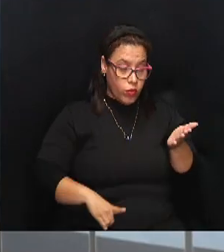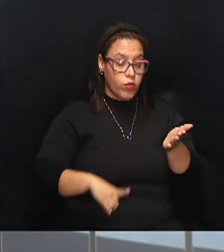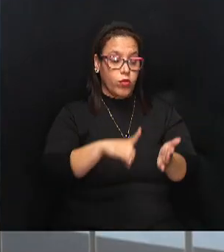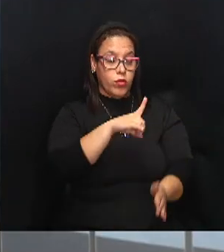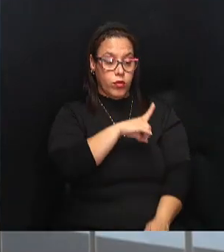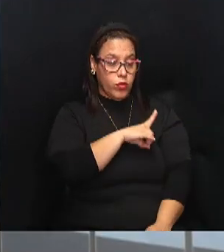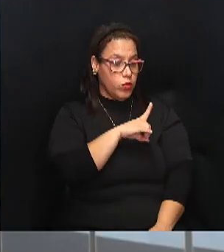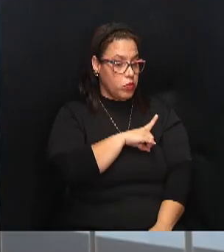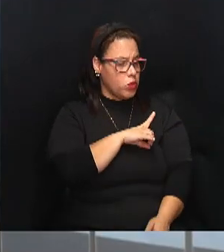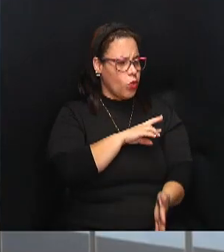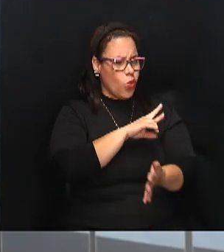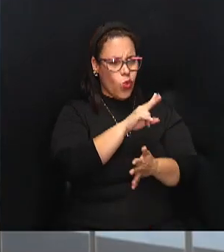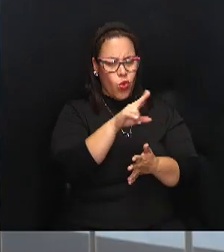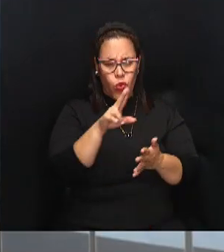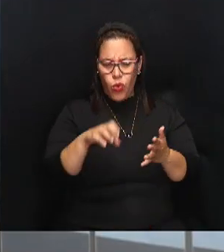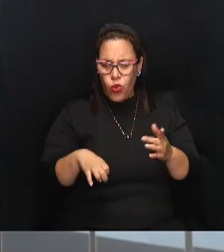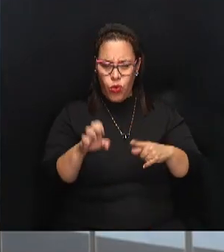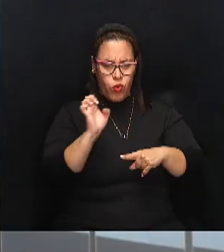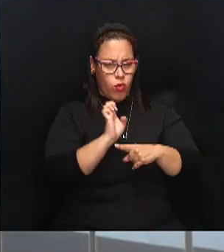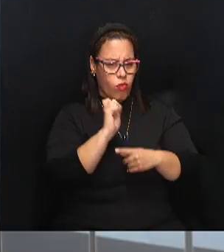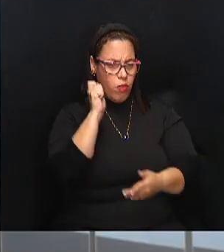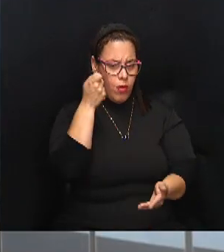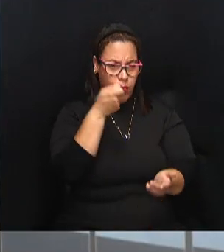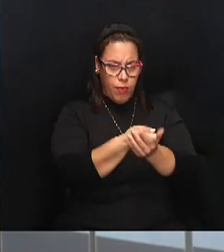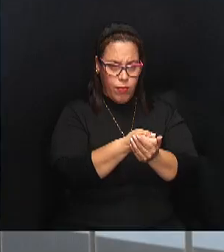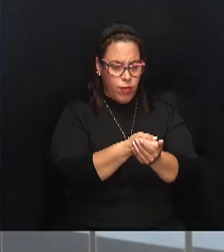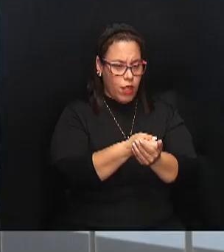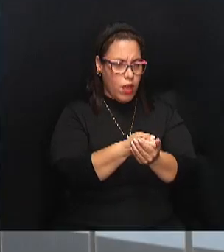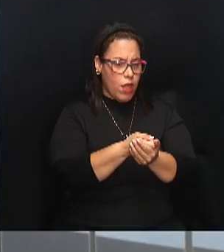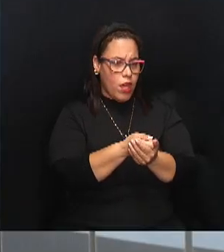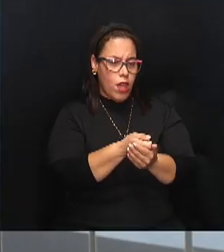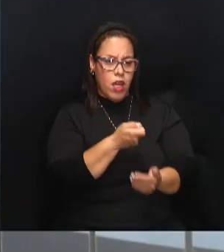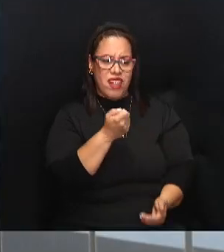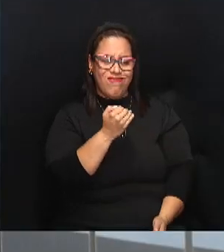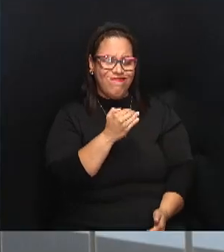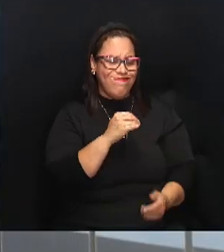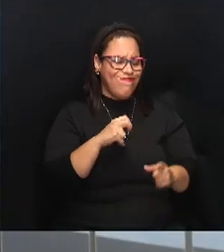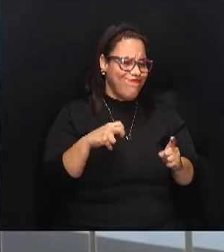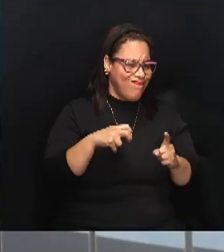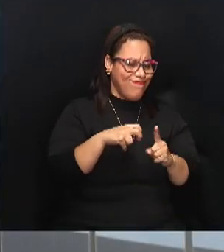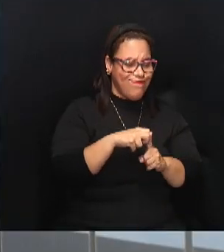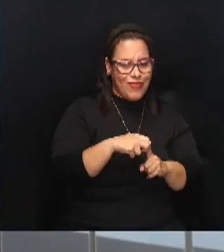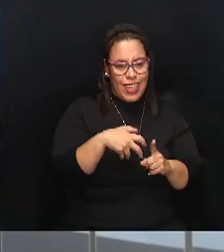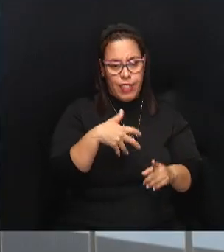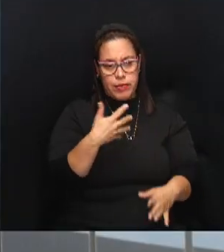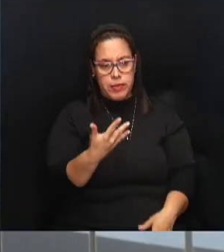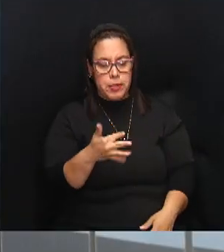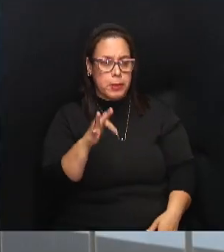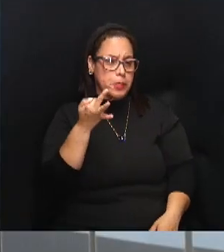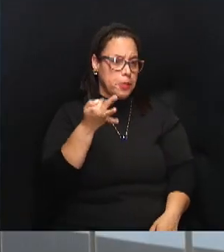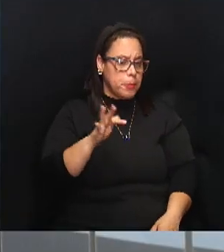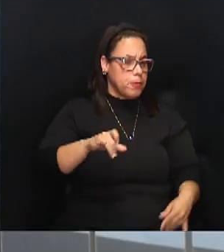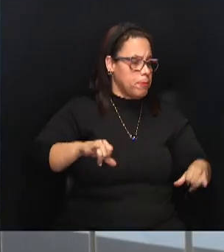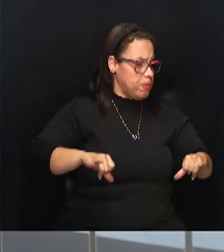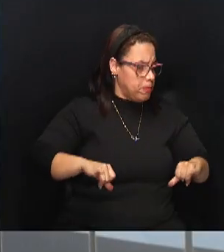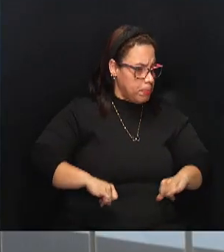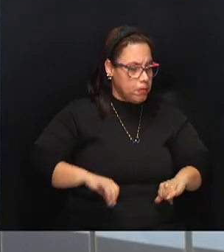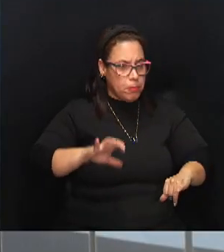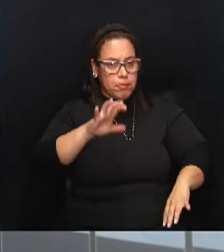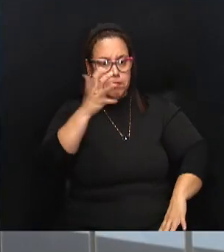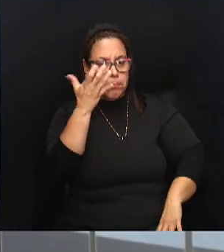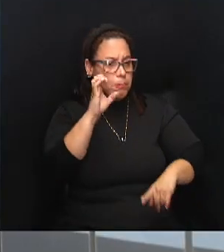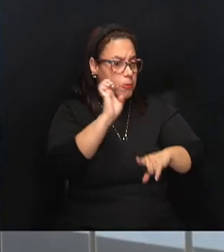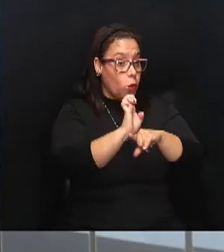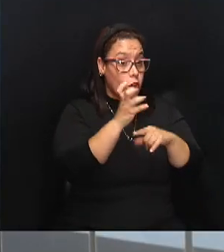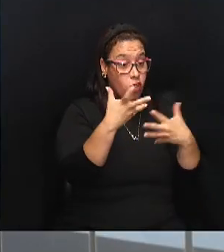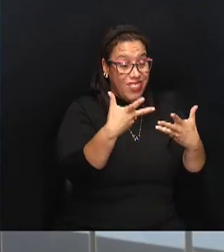todos os encargos é do Estado, né, o policial machucar, qualquer eventualidade ou fatalidade que ocorra com ele, o Estado que vai